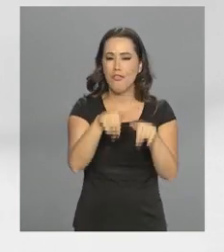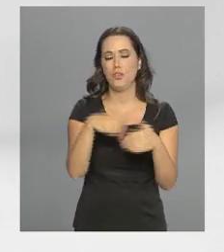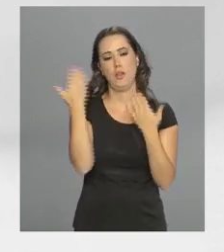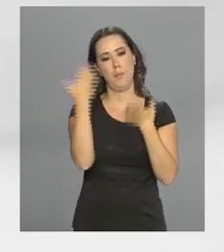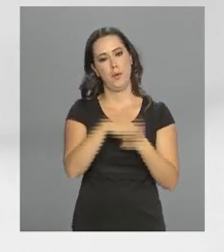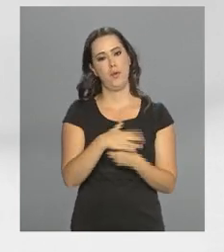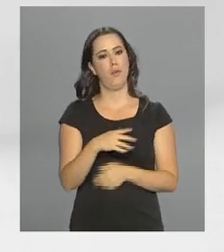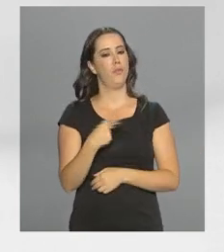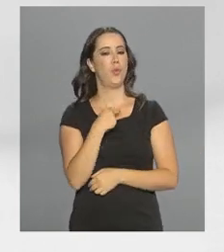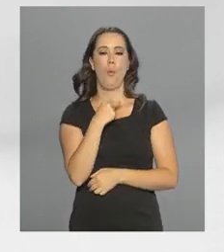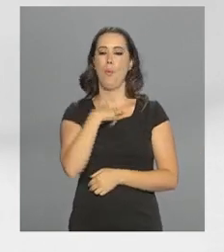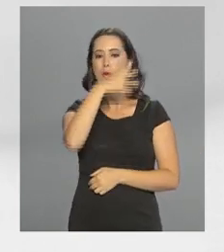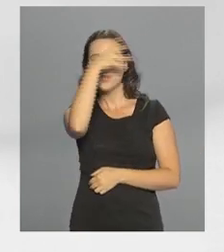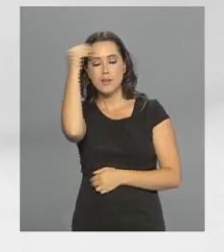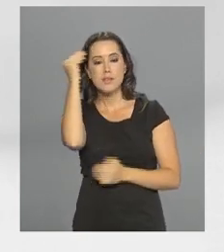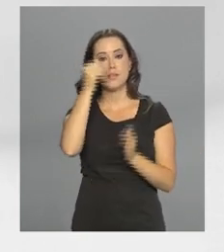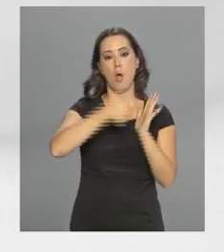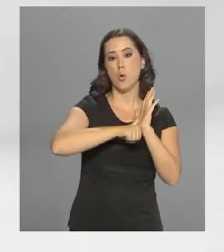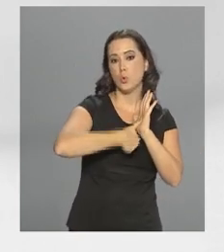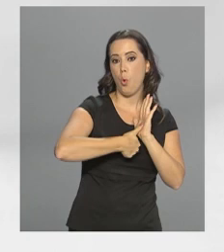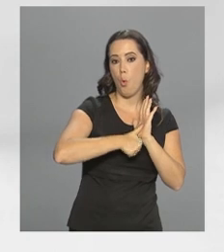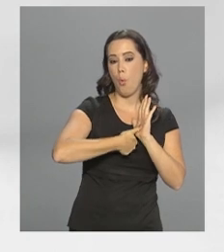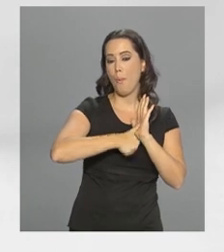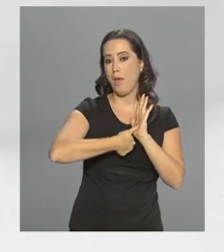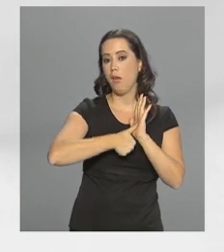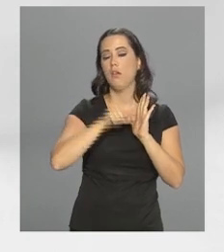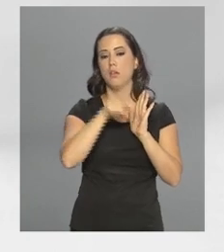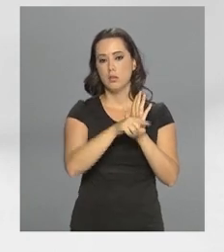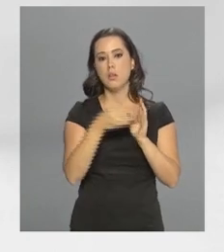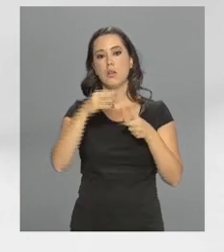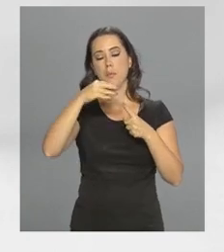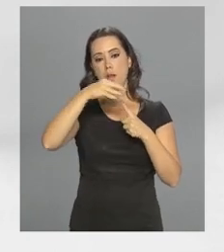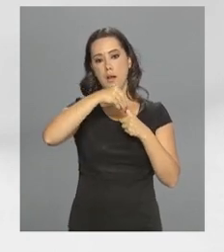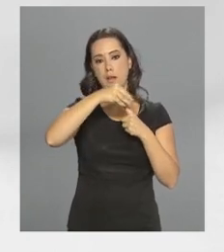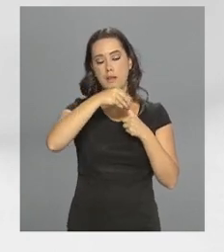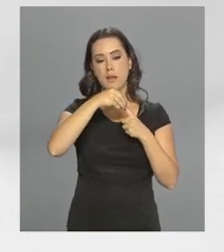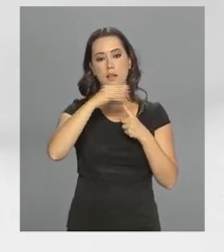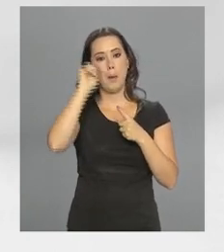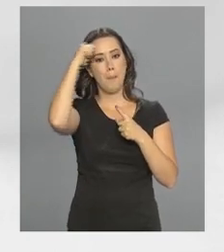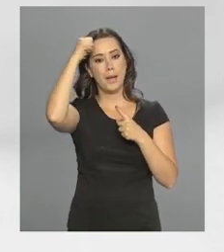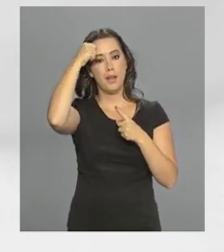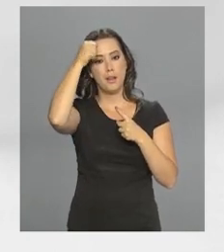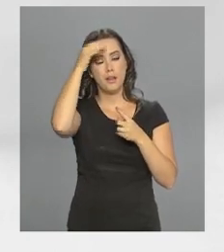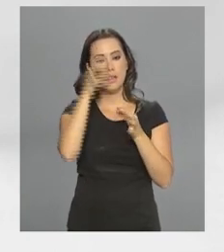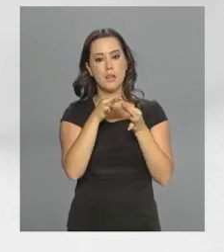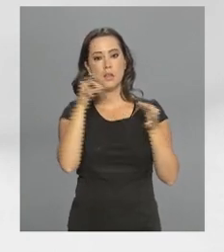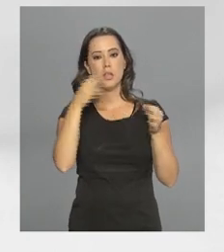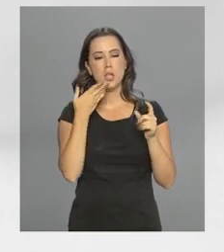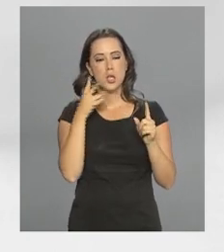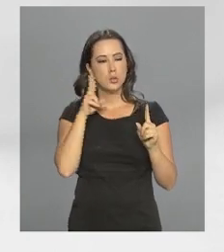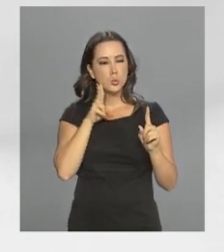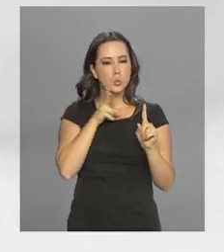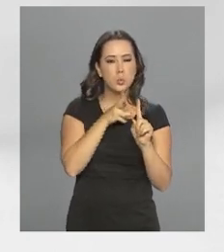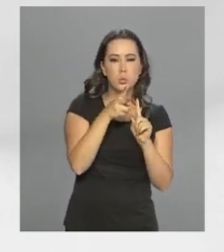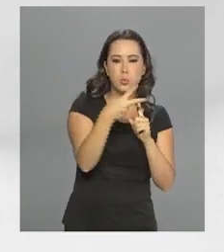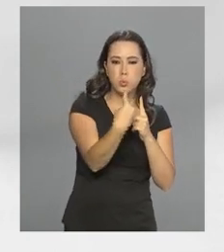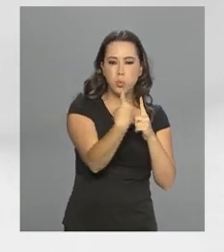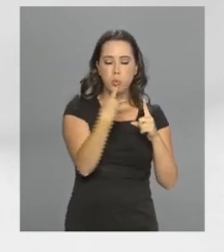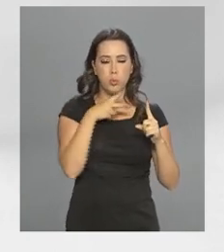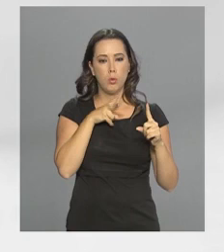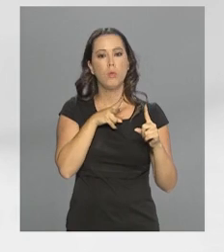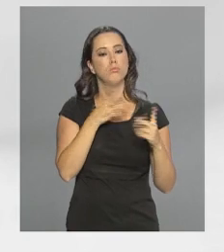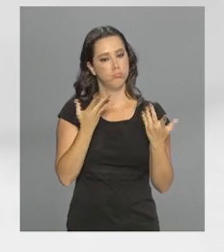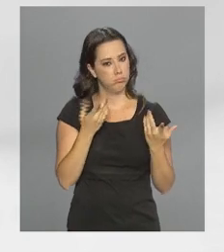esqueça do documento oficial com foto e da caneta esferográfica de tinta preta com tubo transparente outra medida de segurança